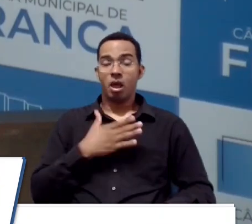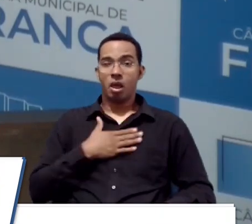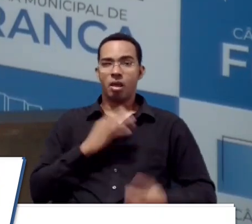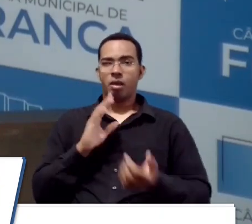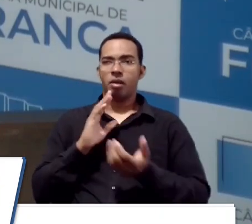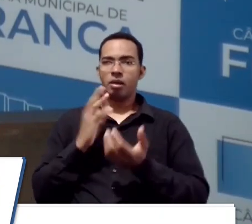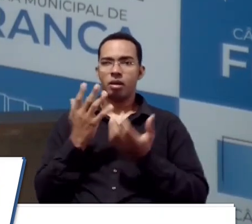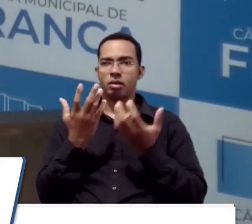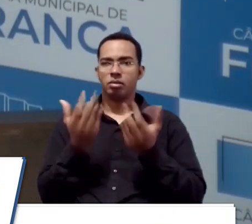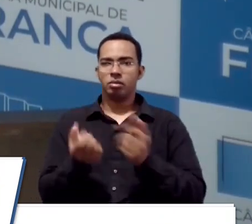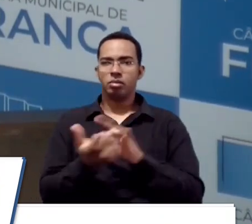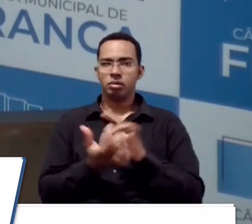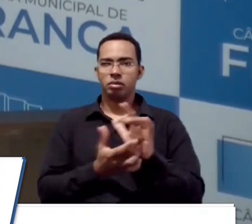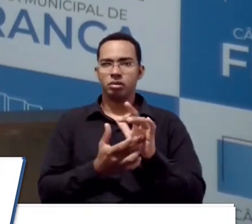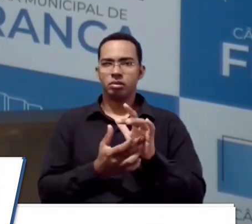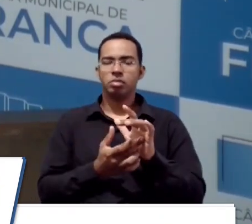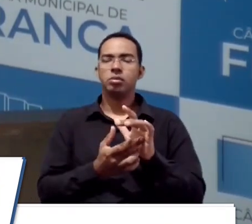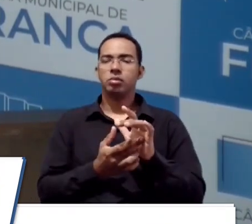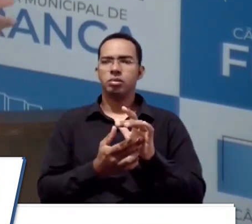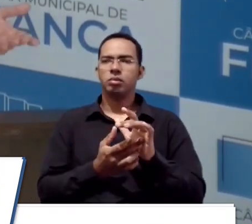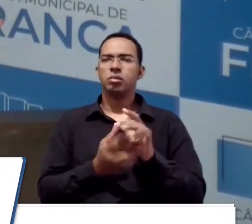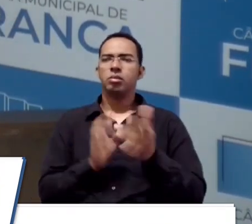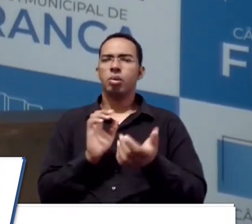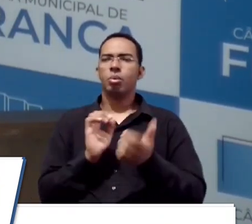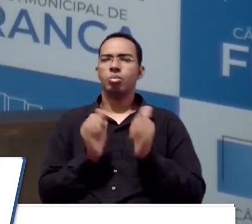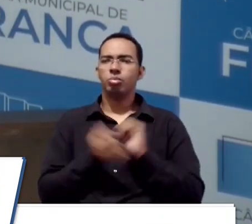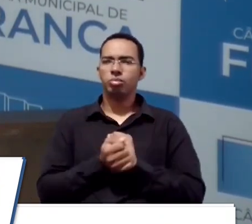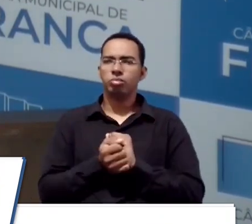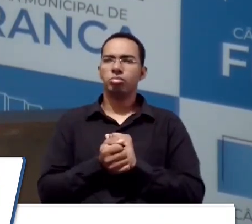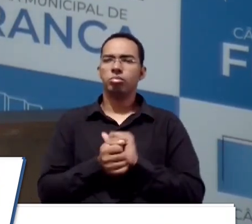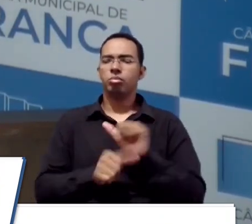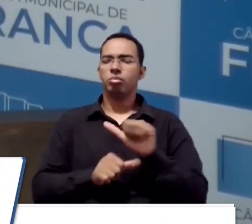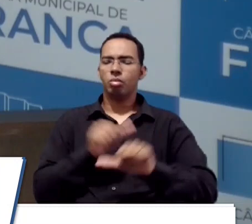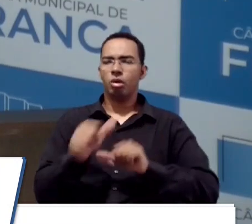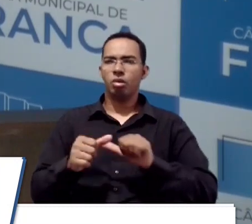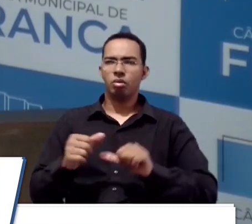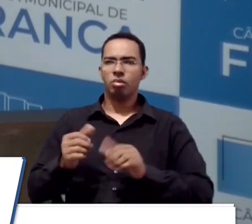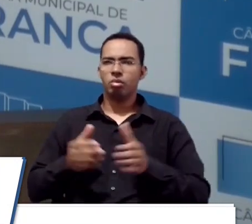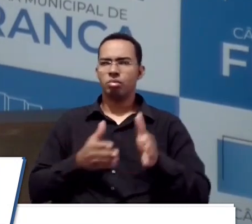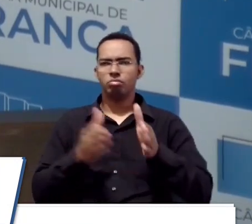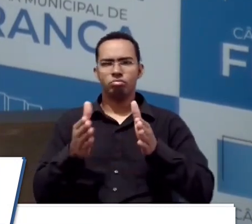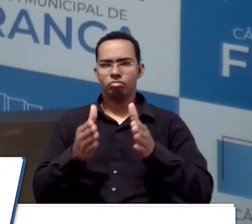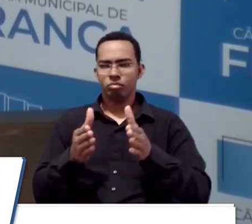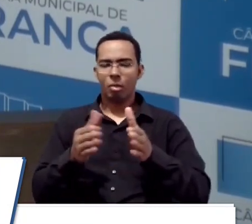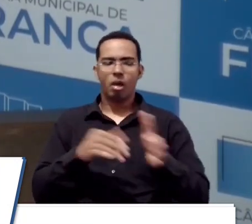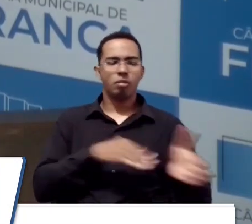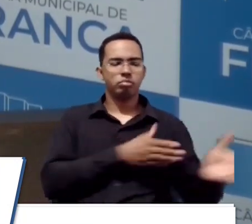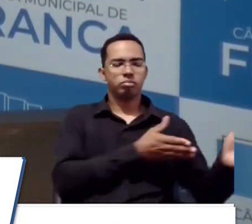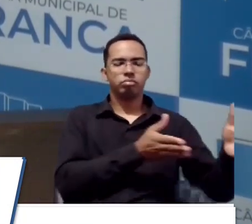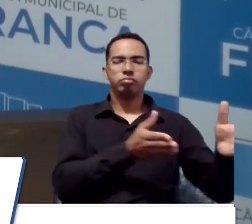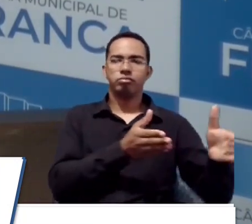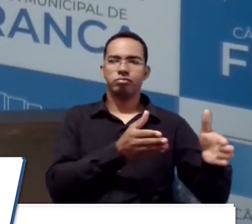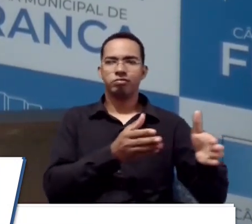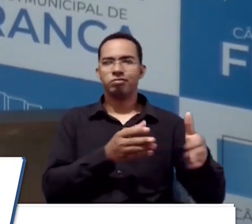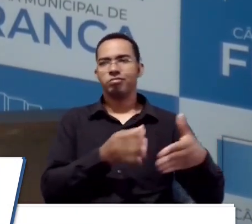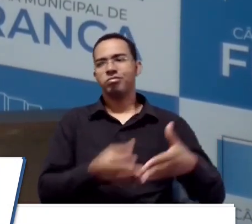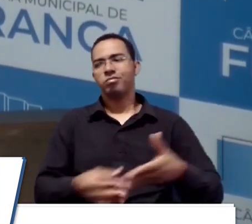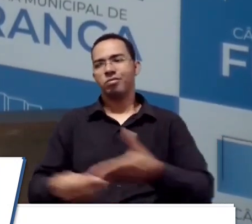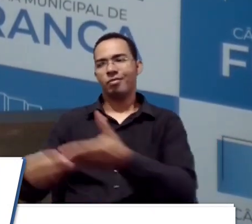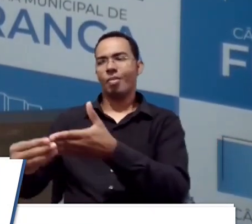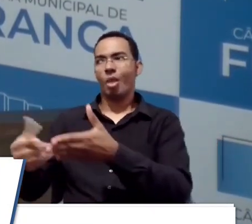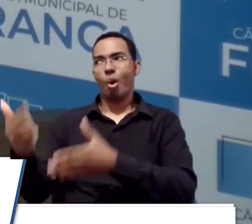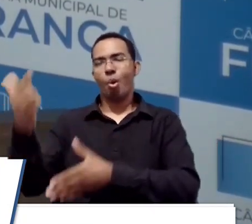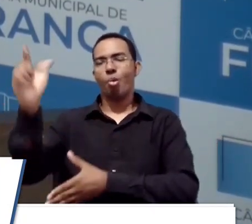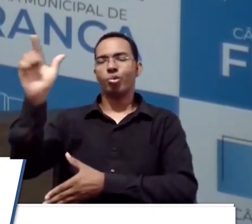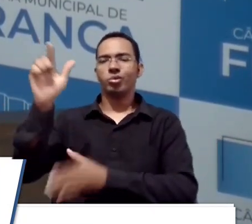como a gente assim chama, conversão é a mudança de caminho, seguia por um caminho e Deus me levou para outro.